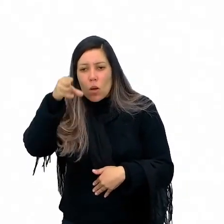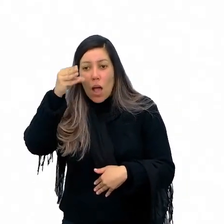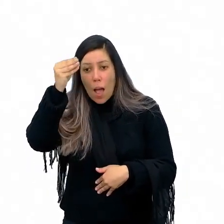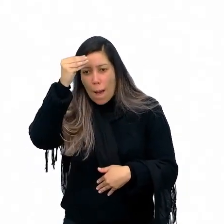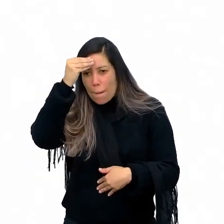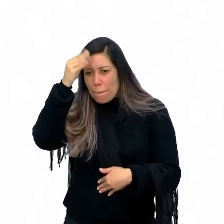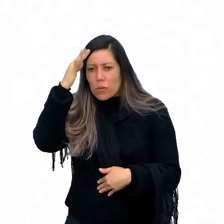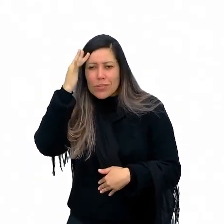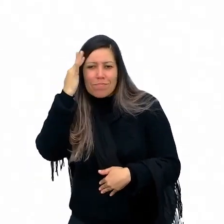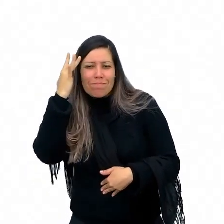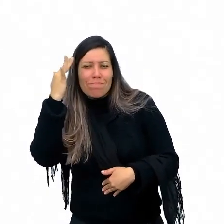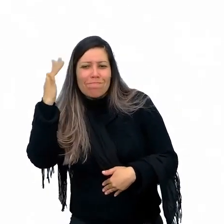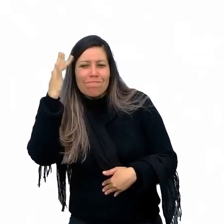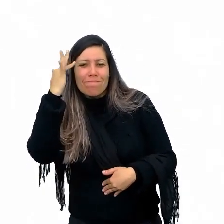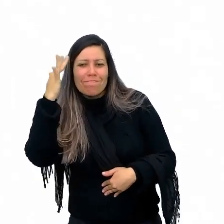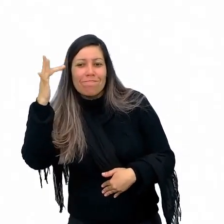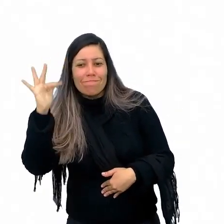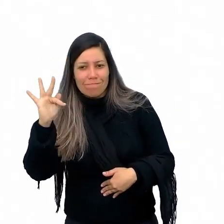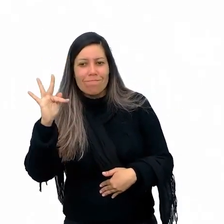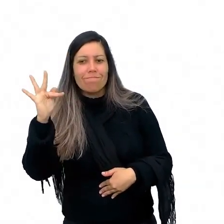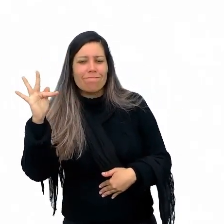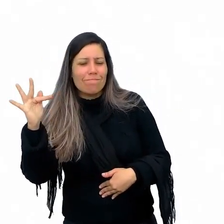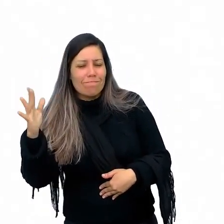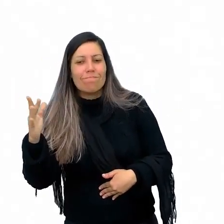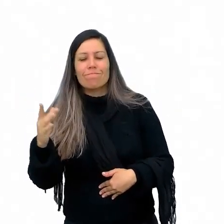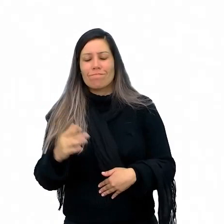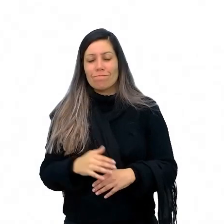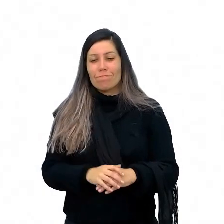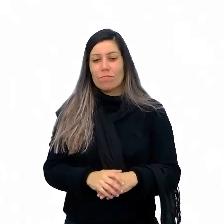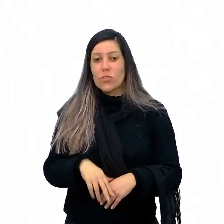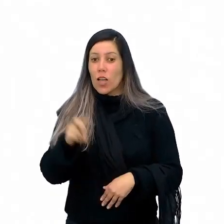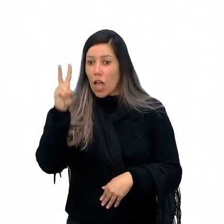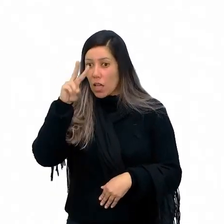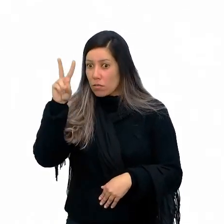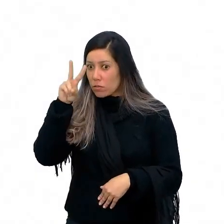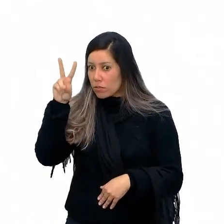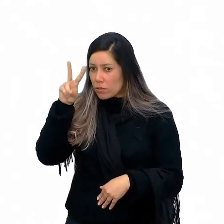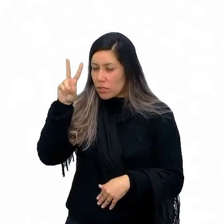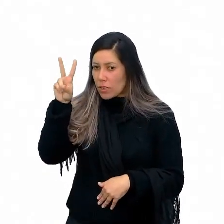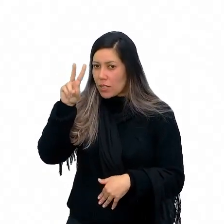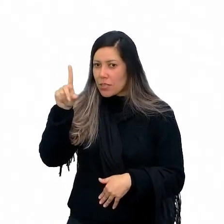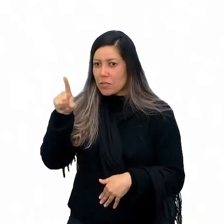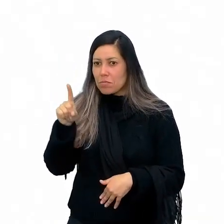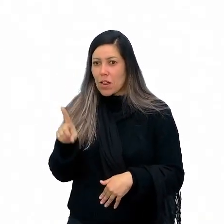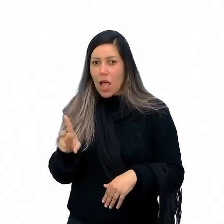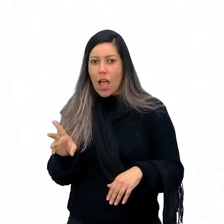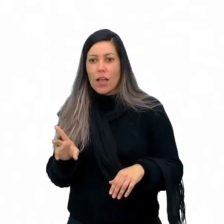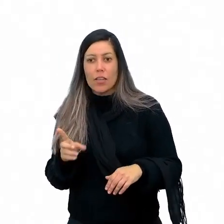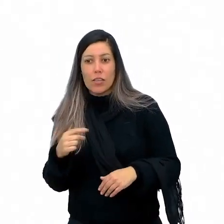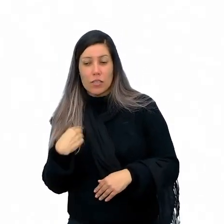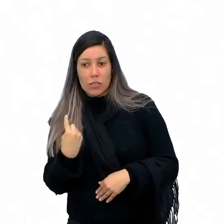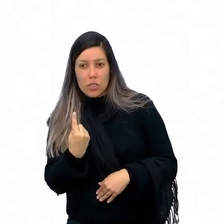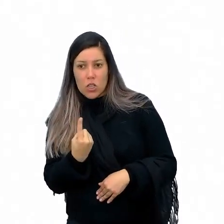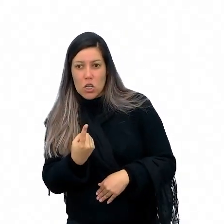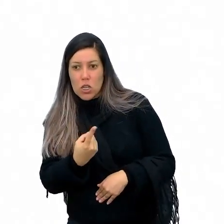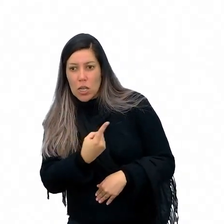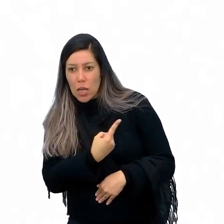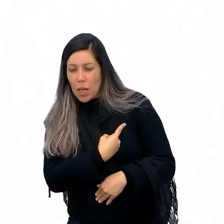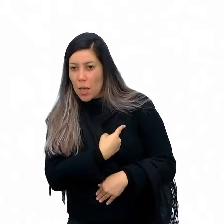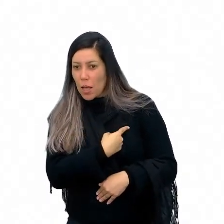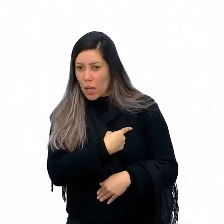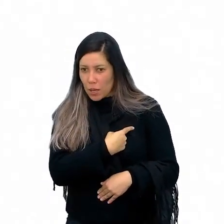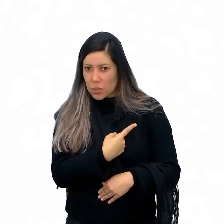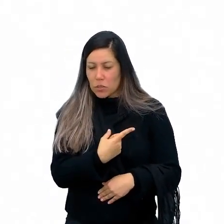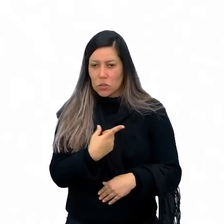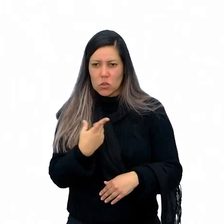de reflexão logo na sequência, tá bom? Vale lembrar mais uma vez que a nossa intenção aqui não é